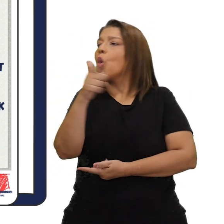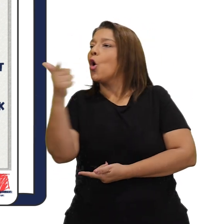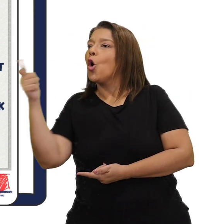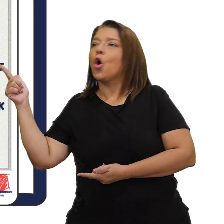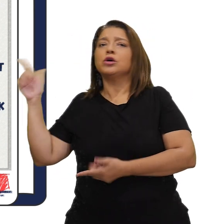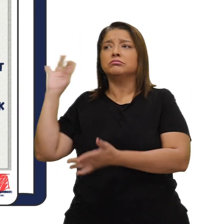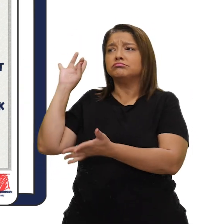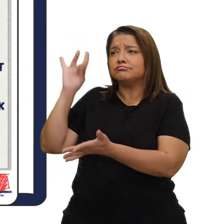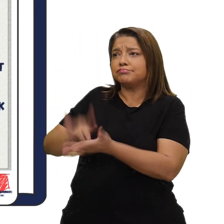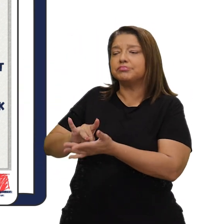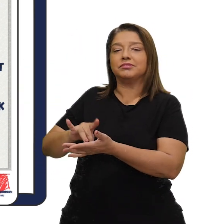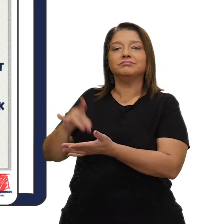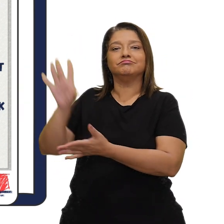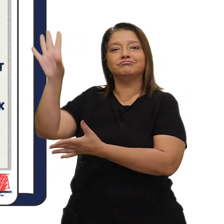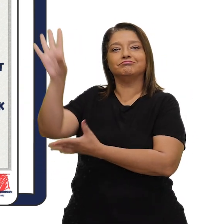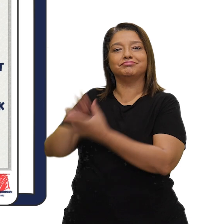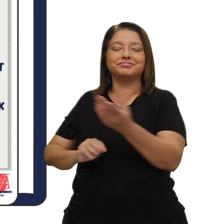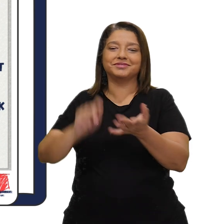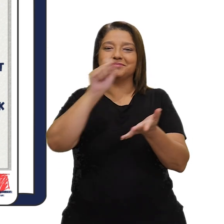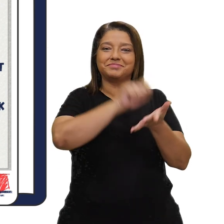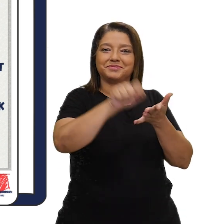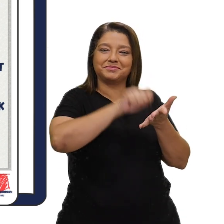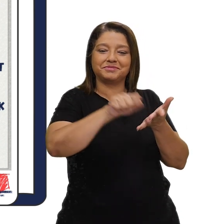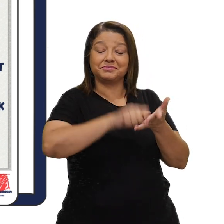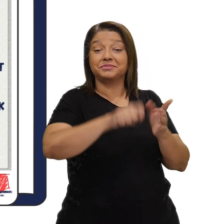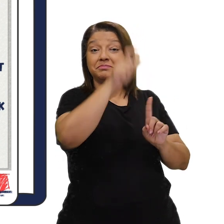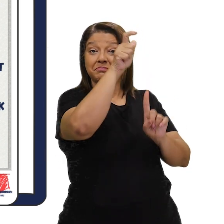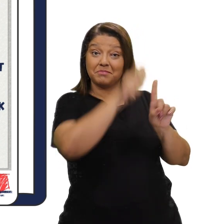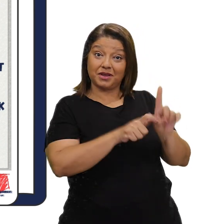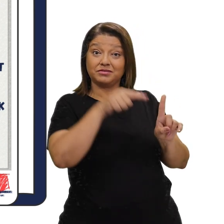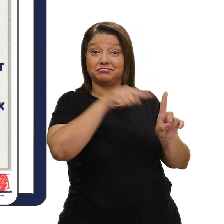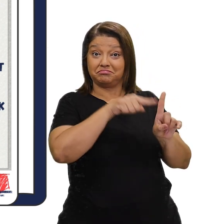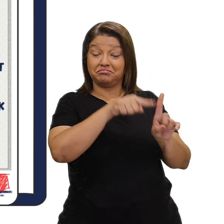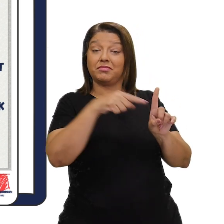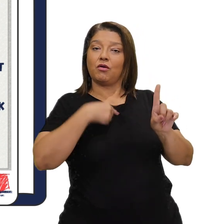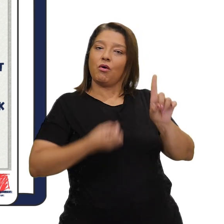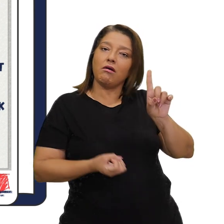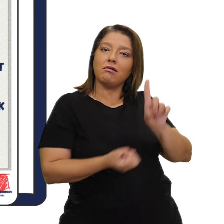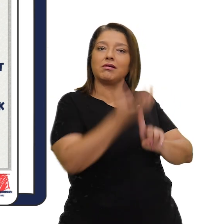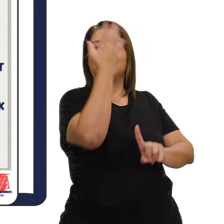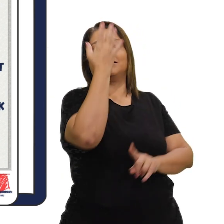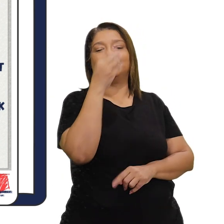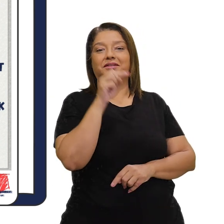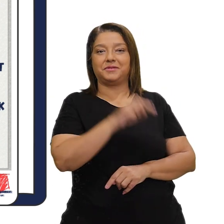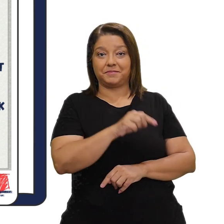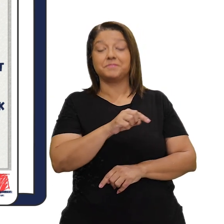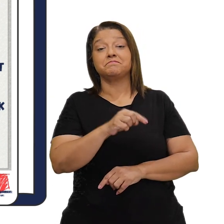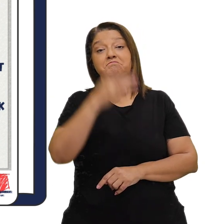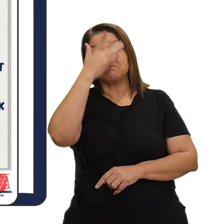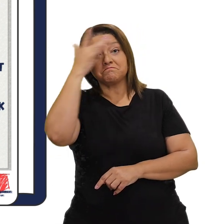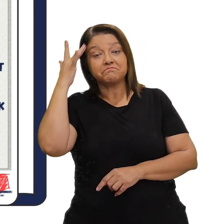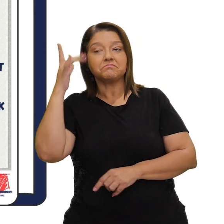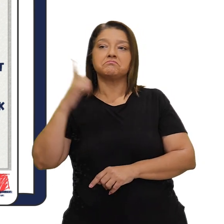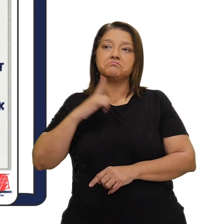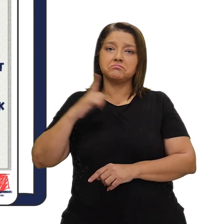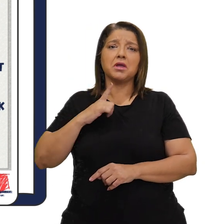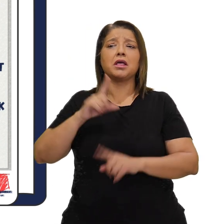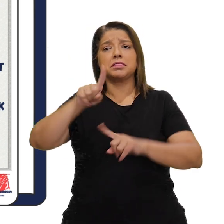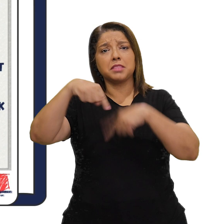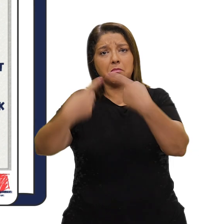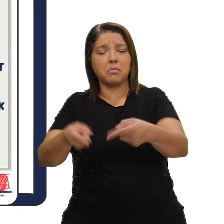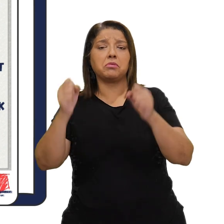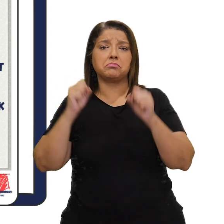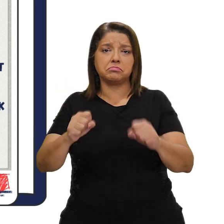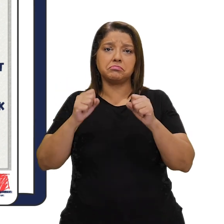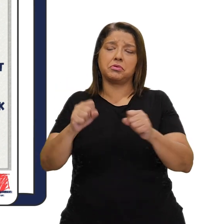cotidiana real. O personagem é uma criação para um produto final, o livro ou o filme.